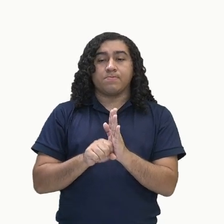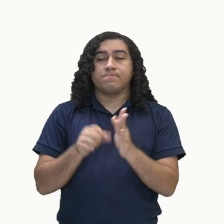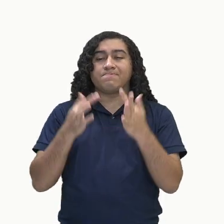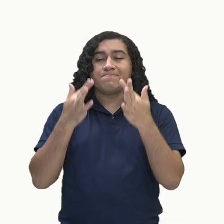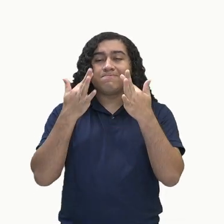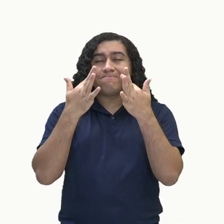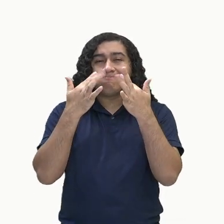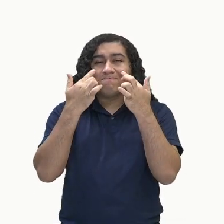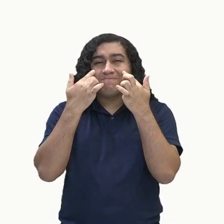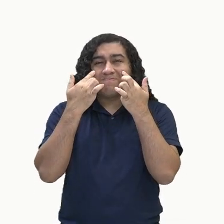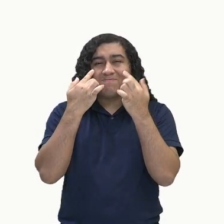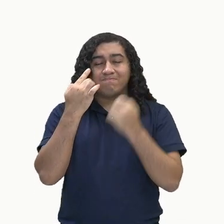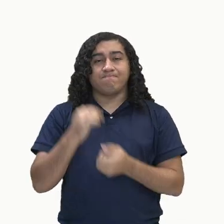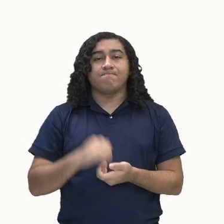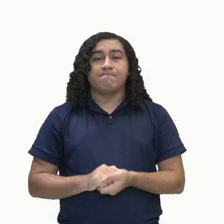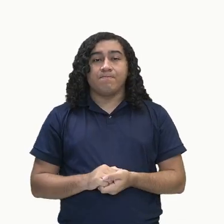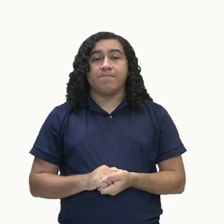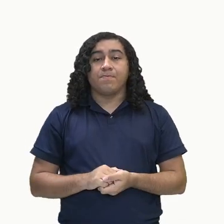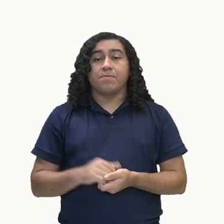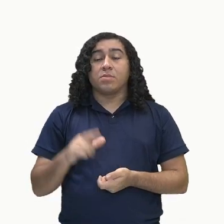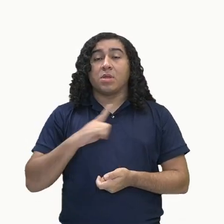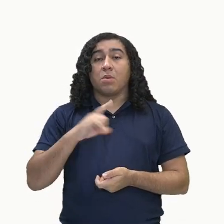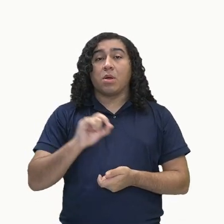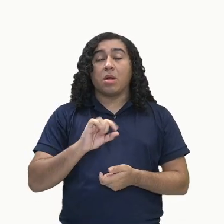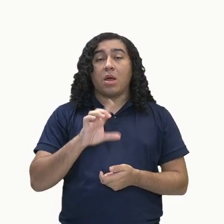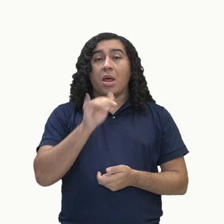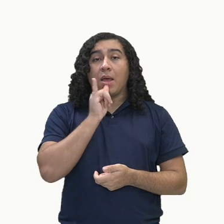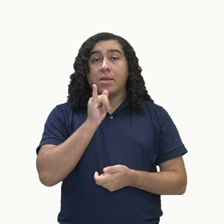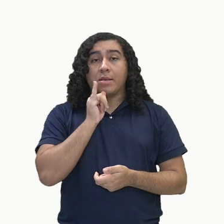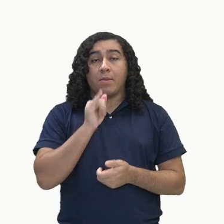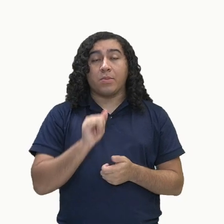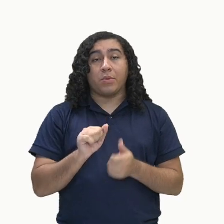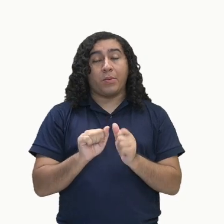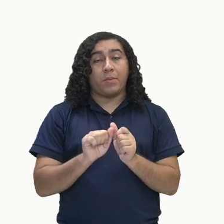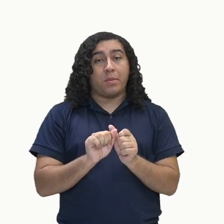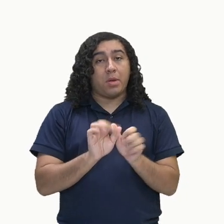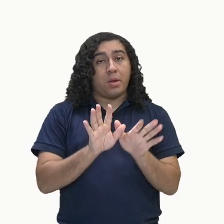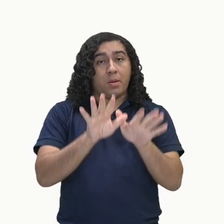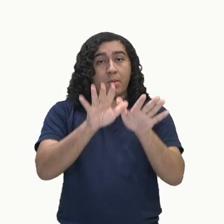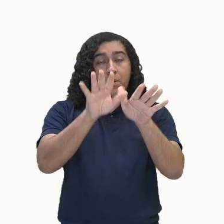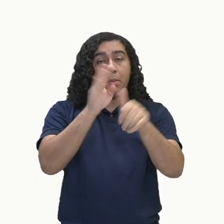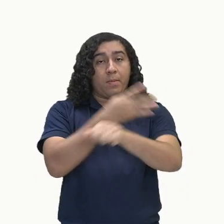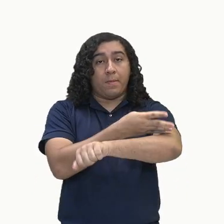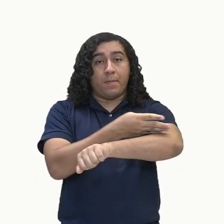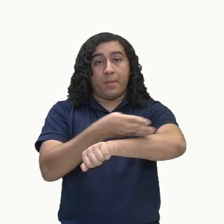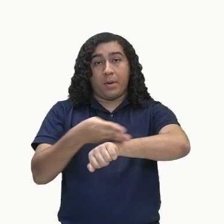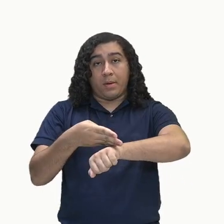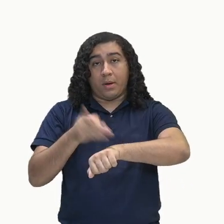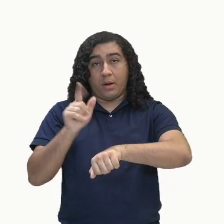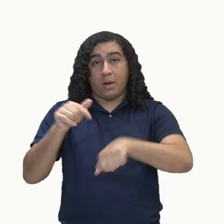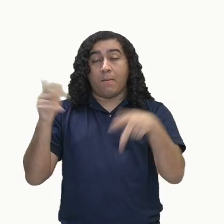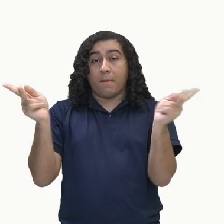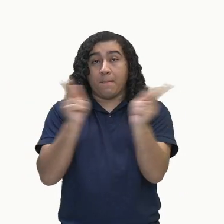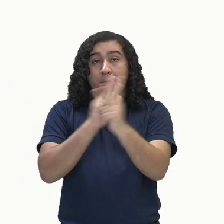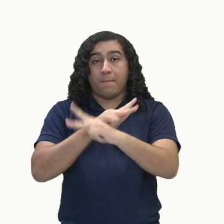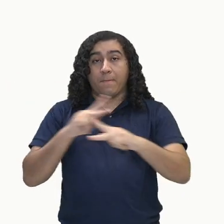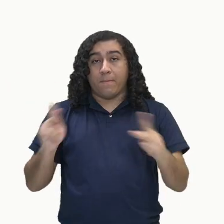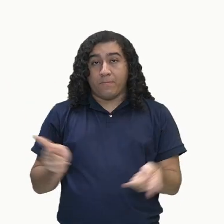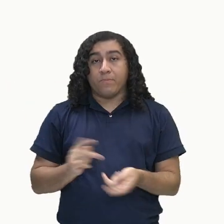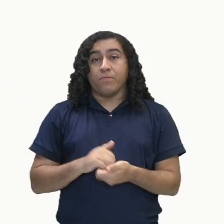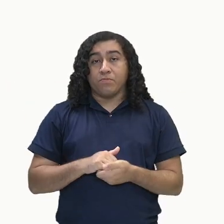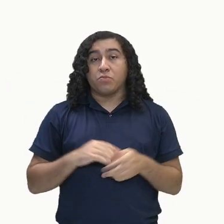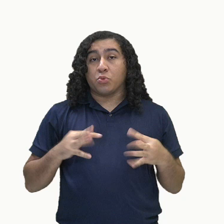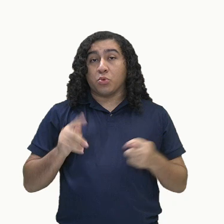de repente, no símbolo da pomba da paz, né? Então, tudo isso